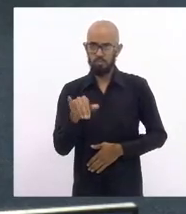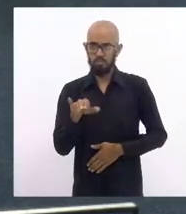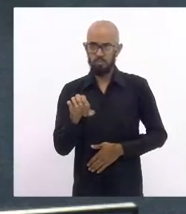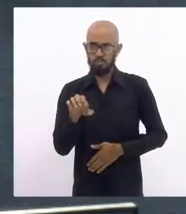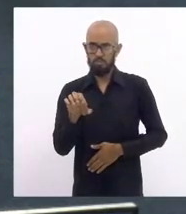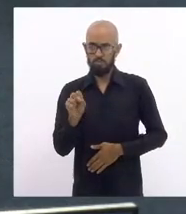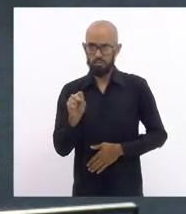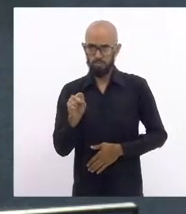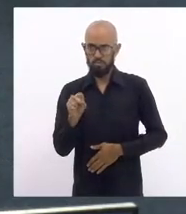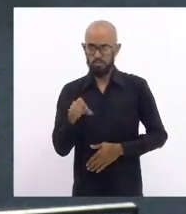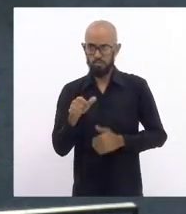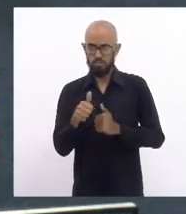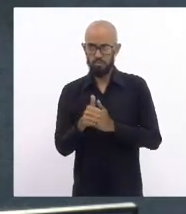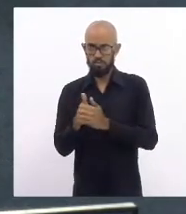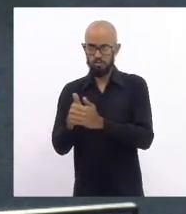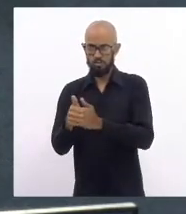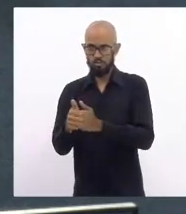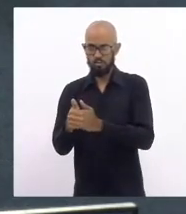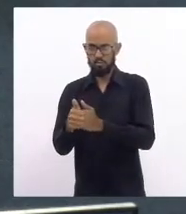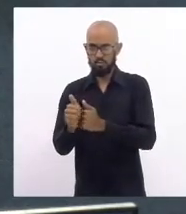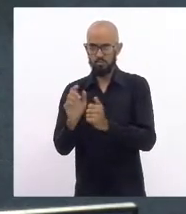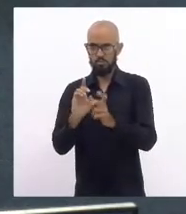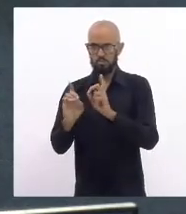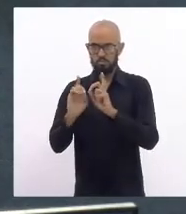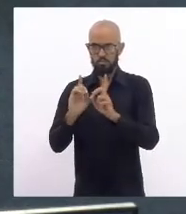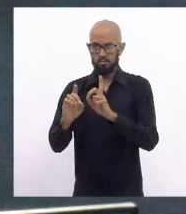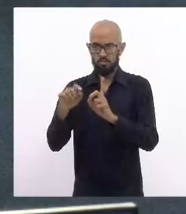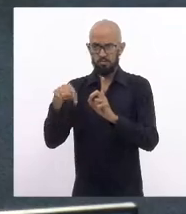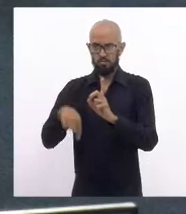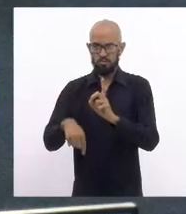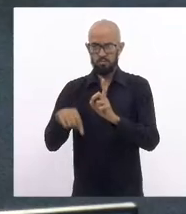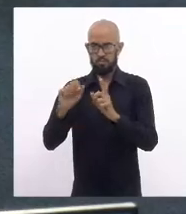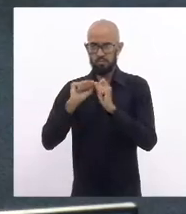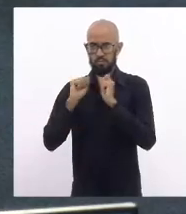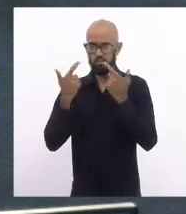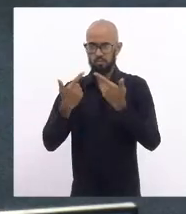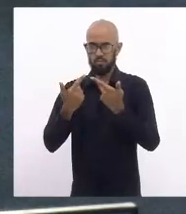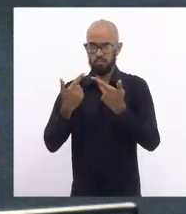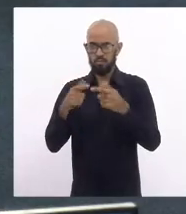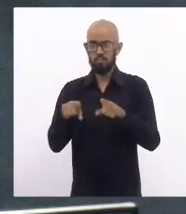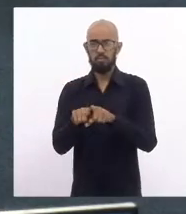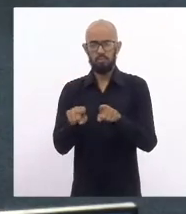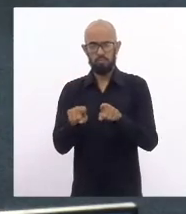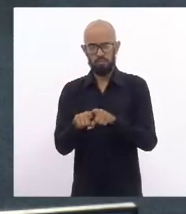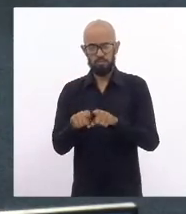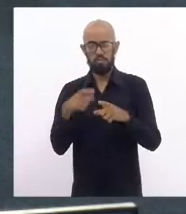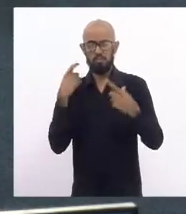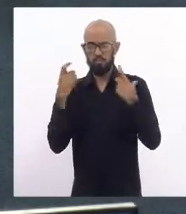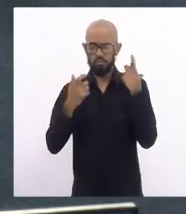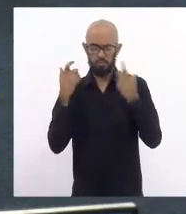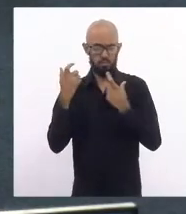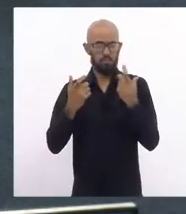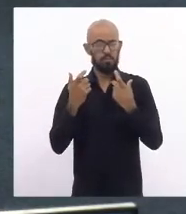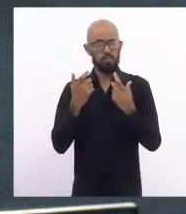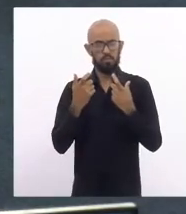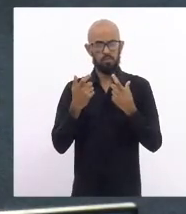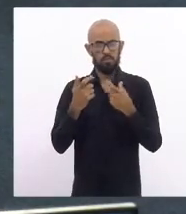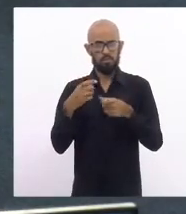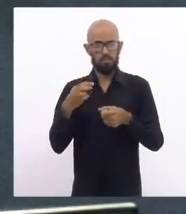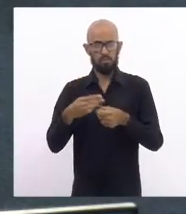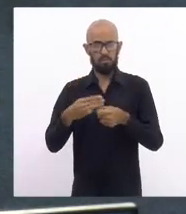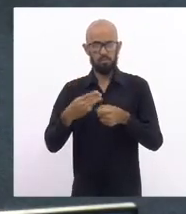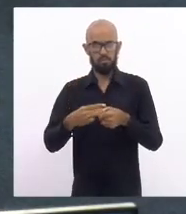esse debate aqui na Assembleia Legislativa, também preocupado com a cidade que ele